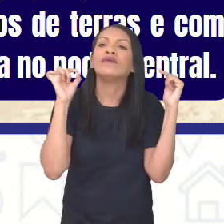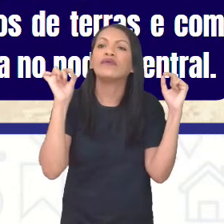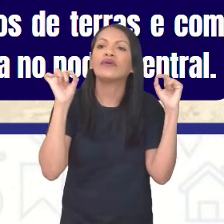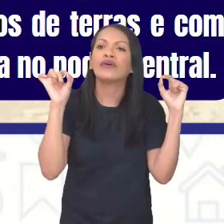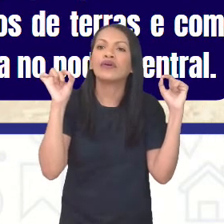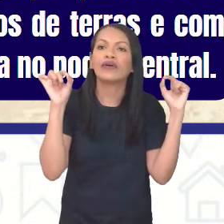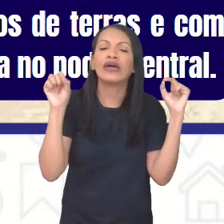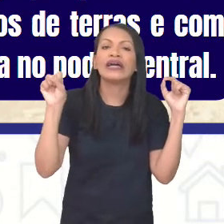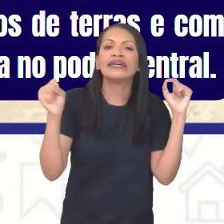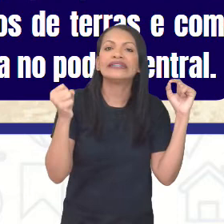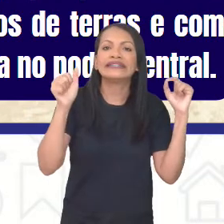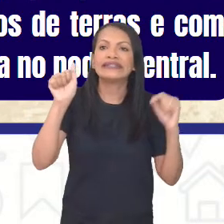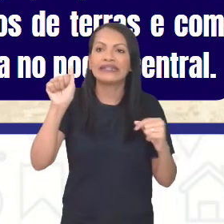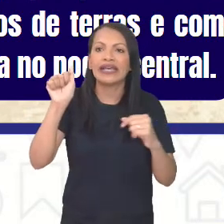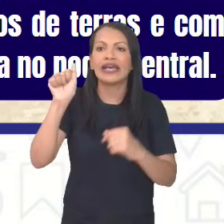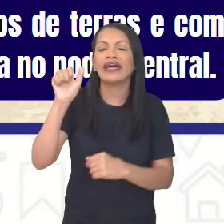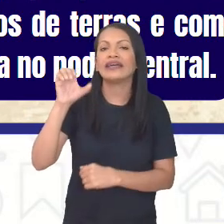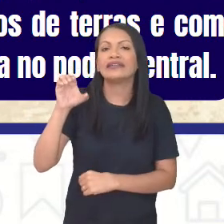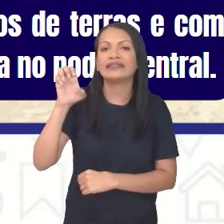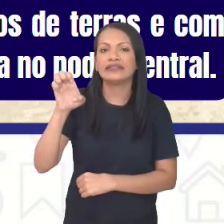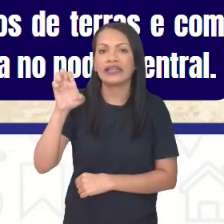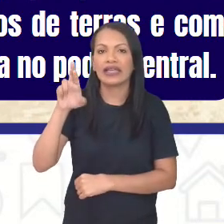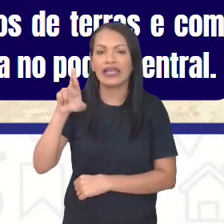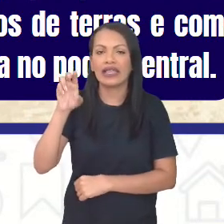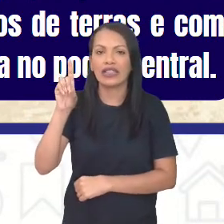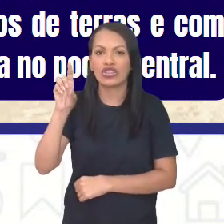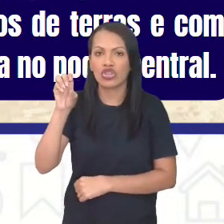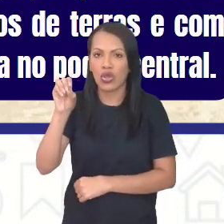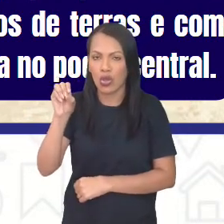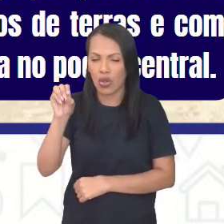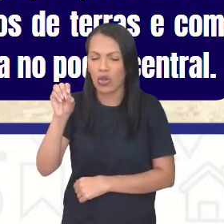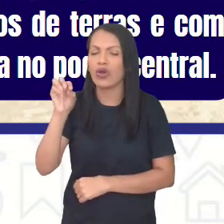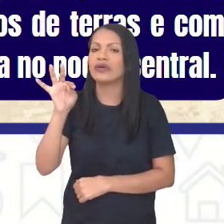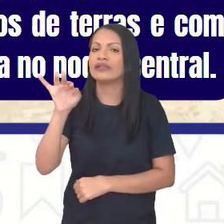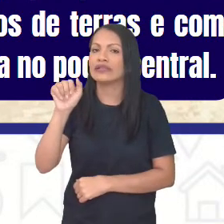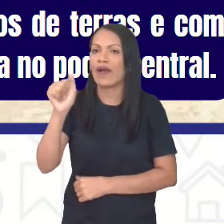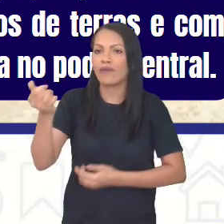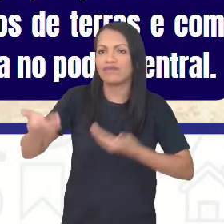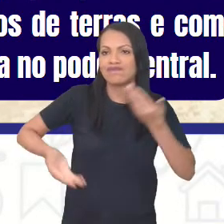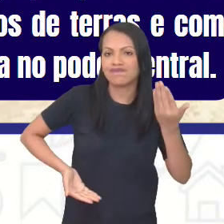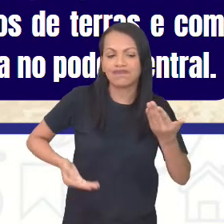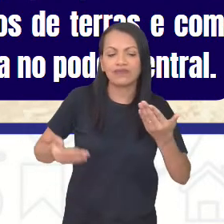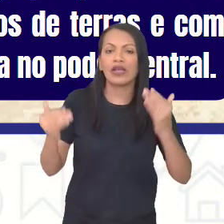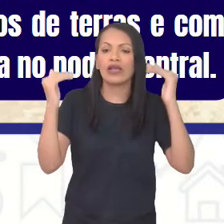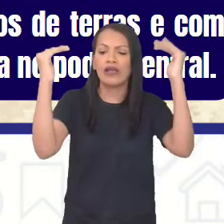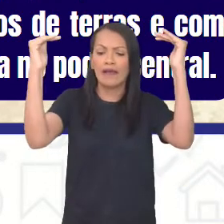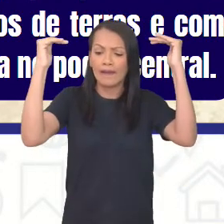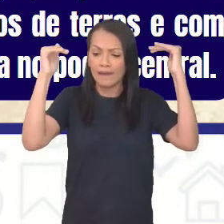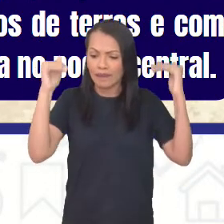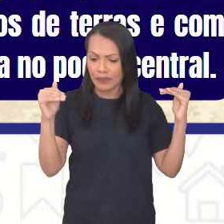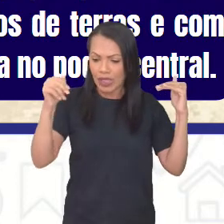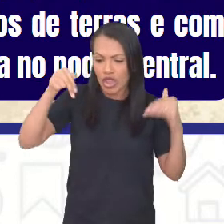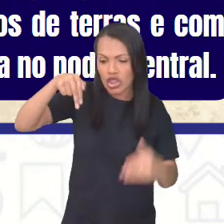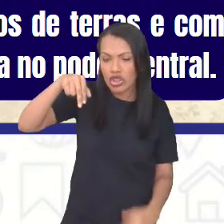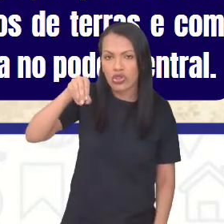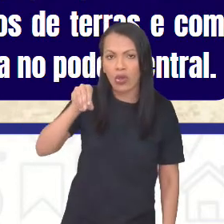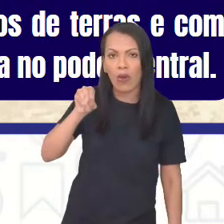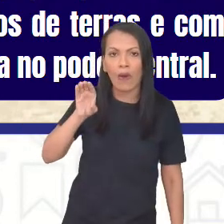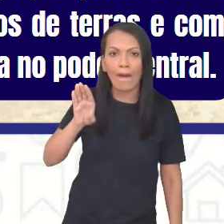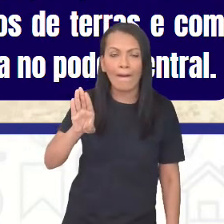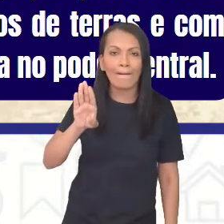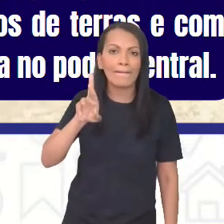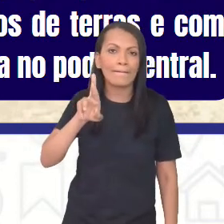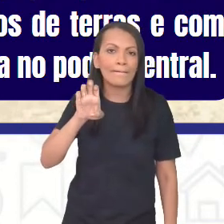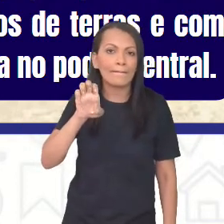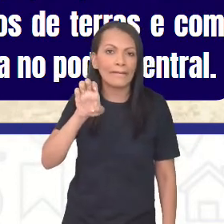classe sacerdotal, a nobreza e os altos funcionários que tinham o que? O controle do Estado. Você tinha um